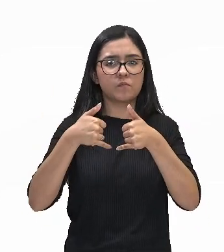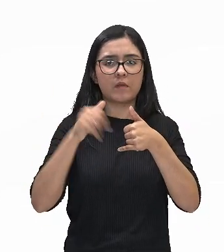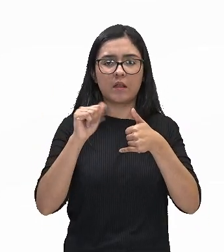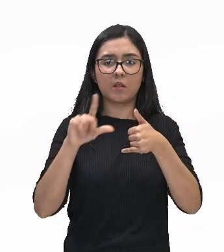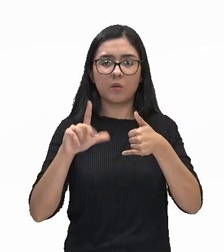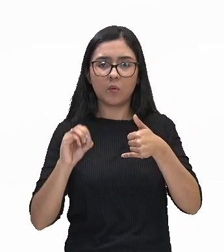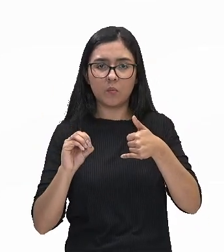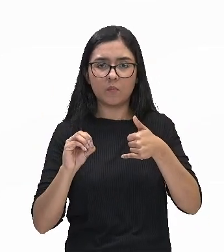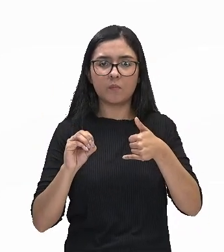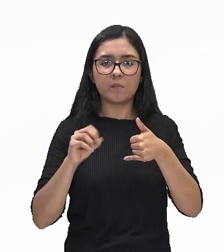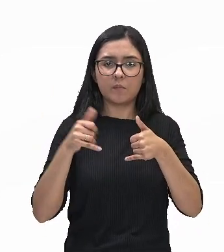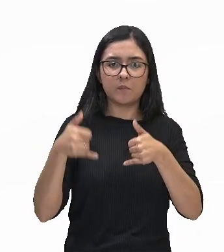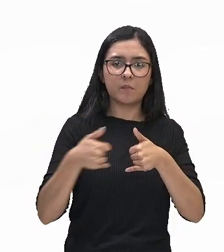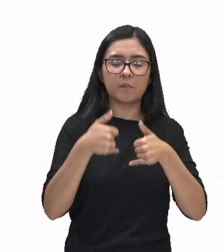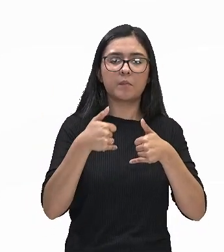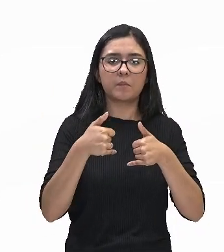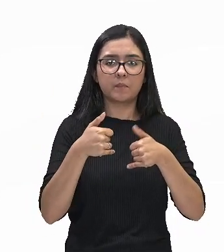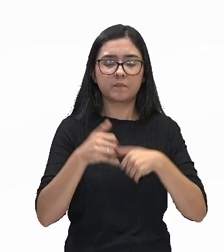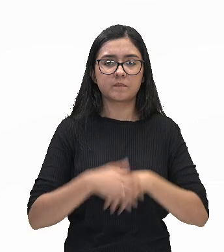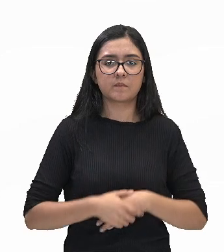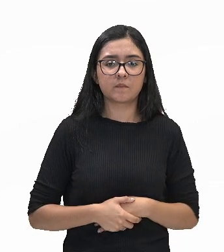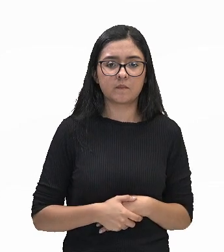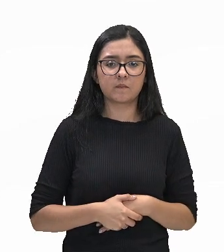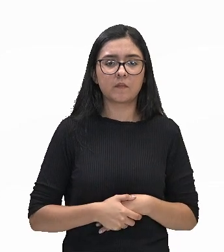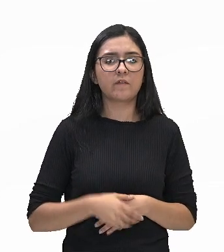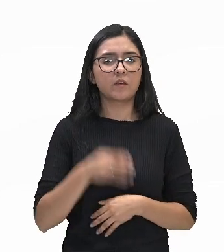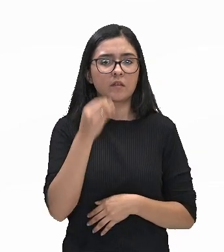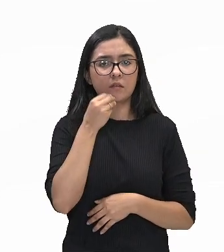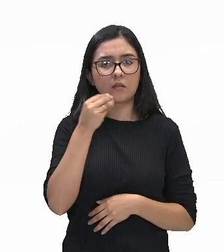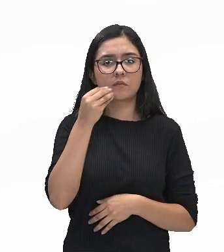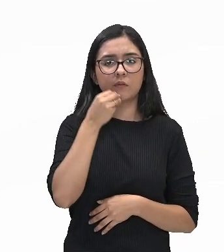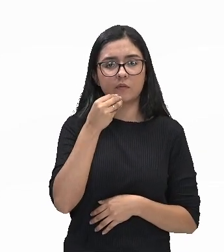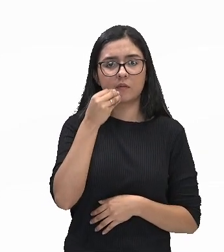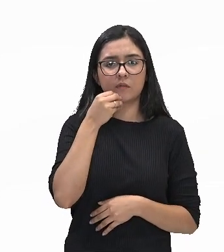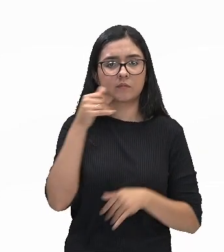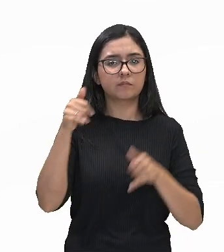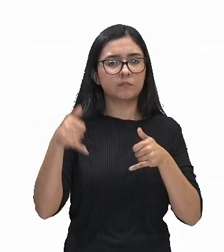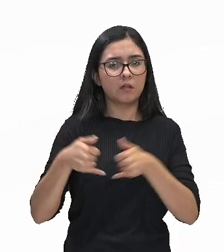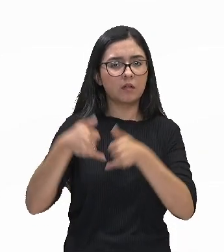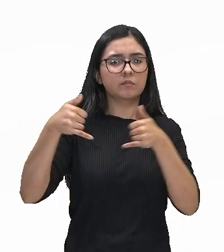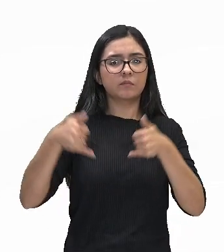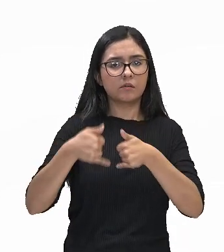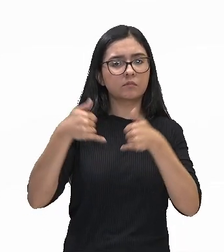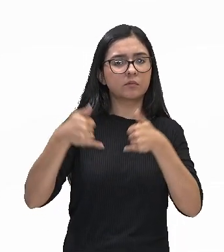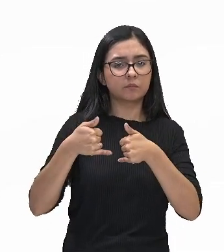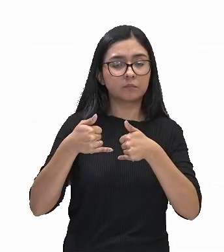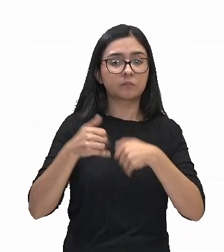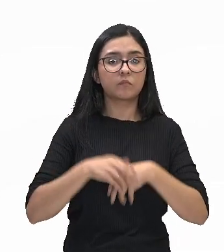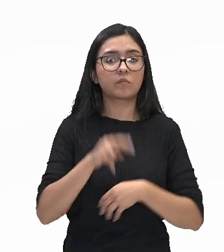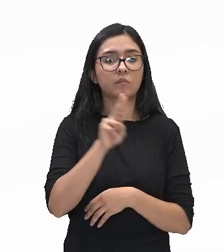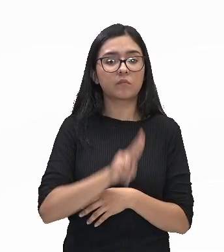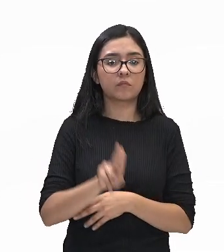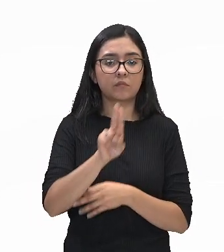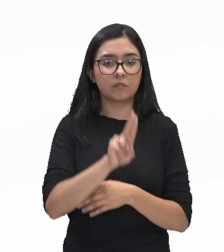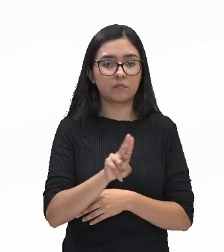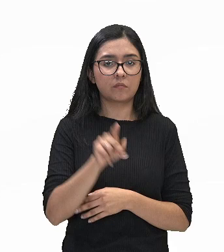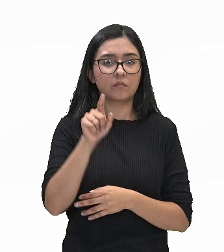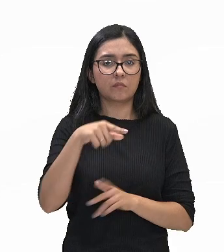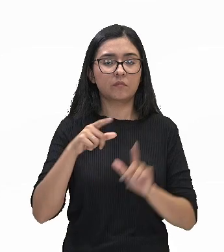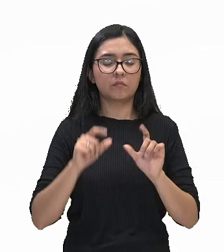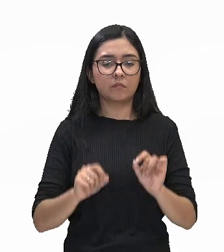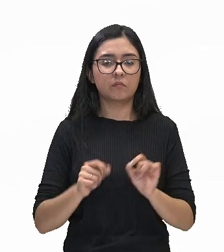você quer restaurar essa ligação, e fica tentando ver se ele vai funcionar. Então, o uso da função fática